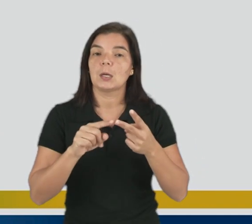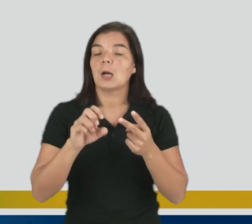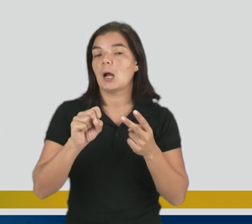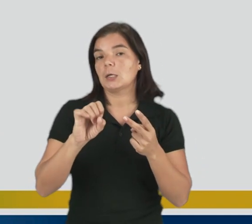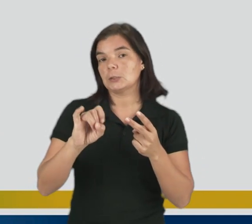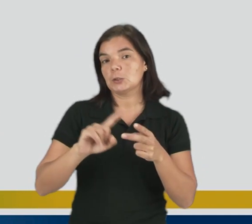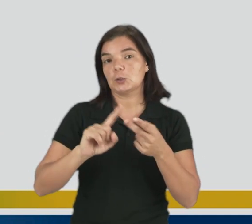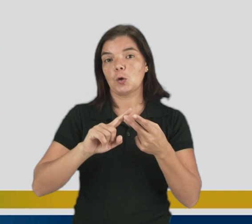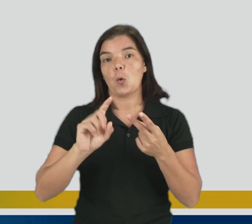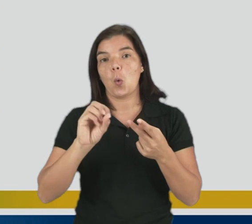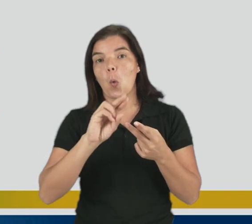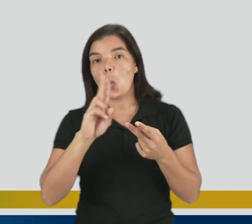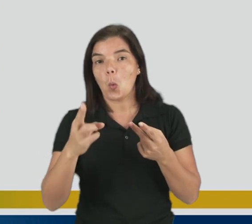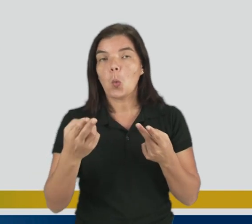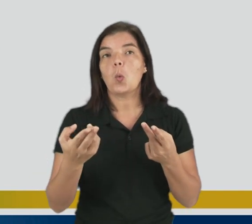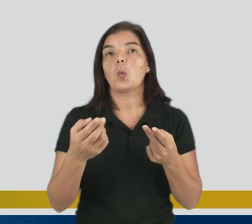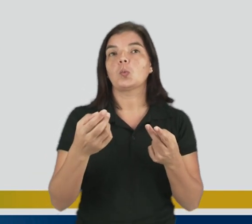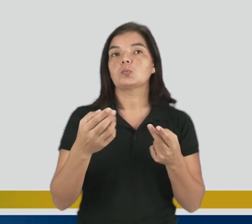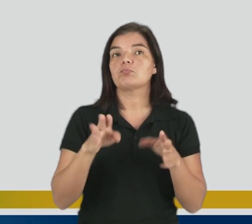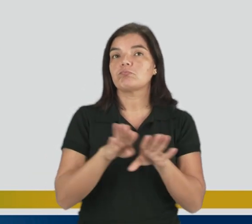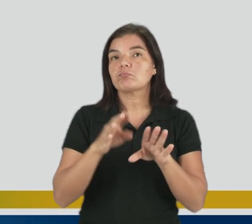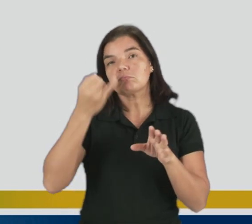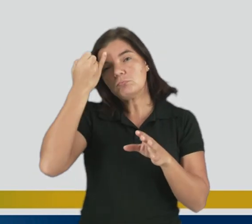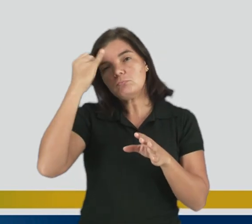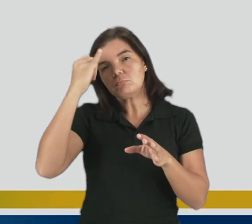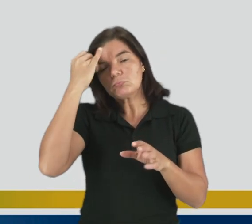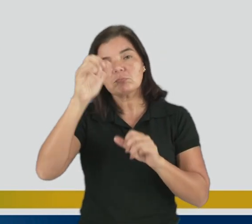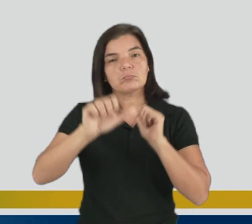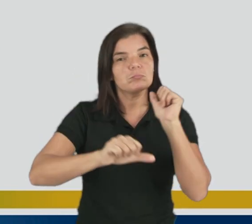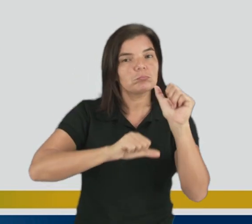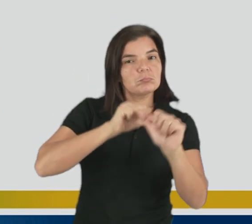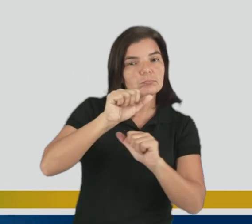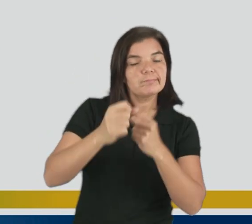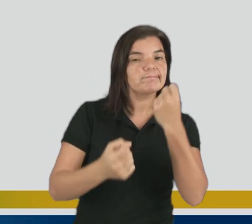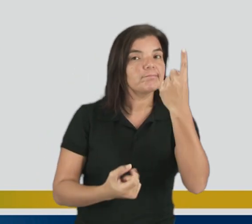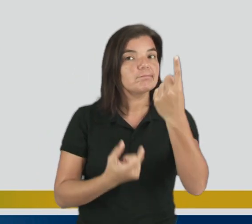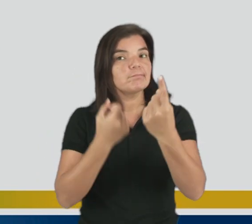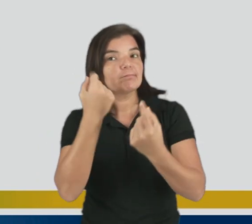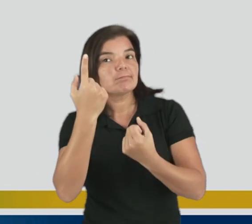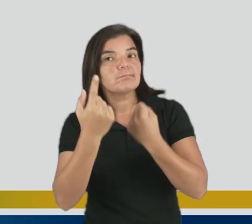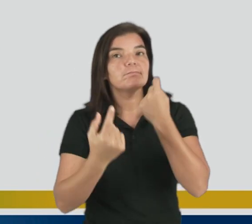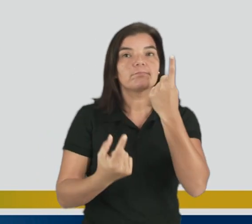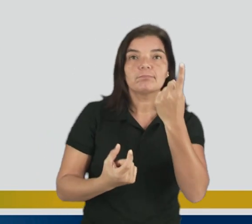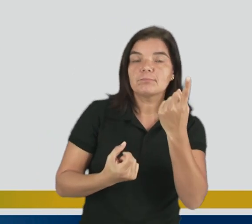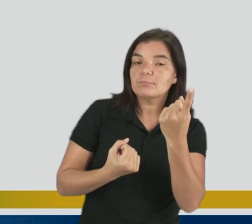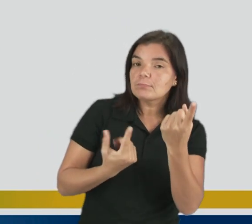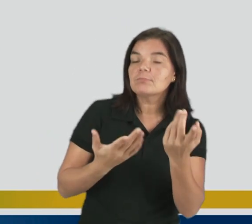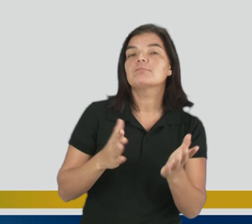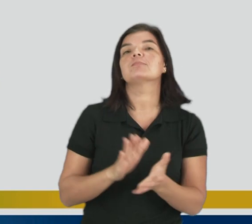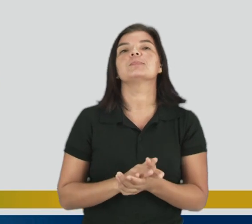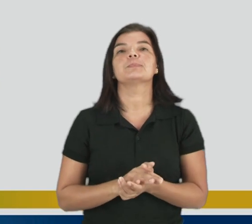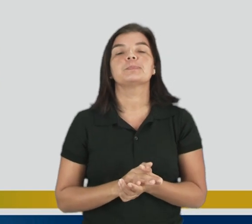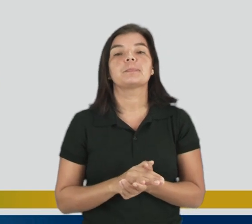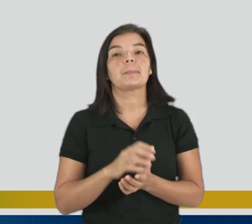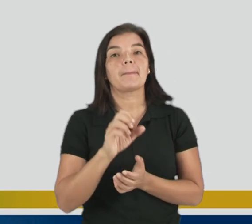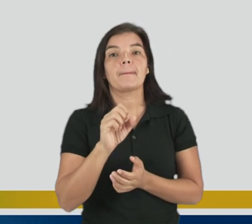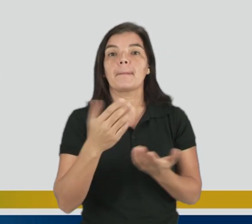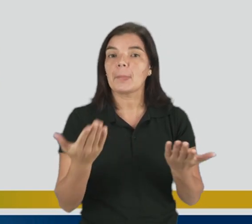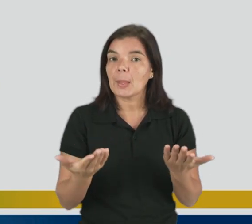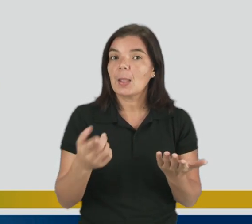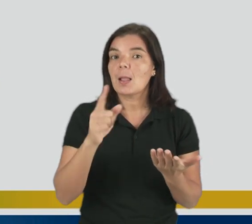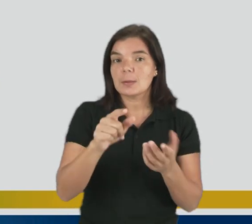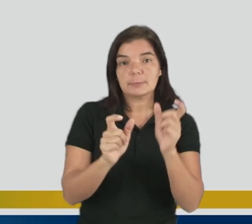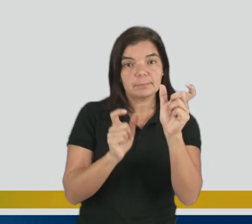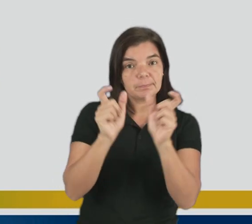como, ou, que é uma conjunção que dá uma ideia de alternância, que é quando eu posso escolher entre uma coisa ou outra. Então